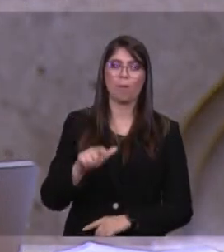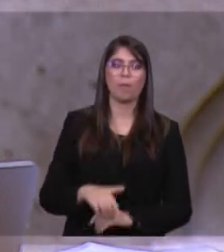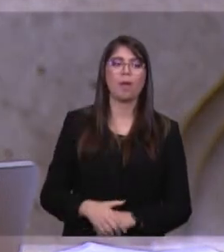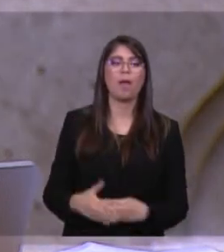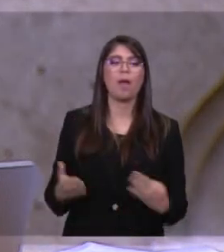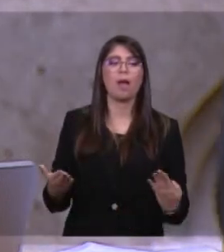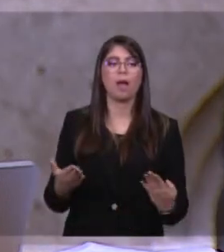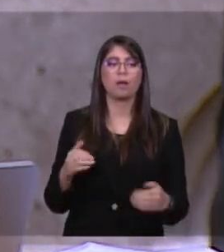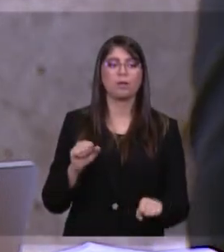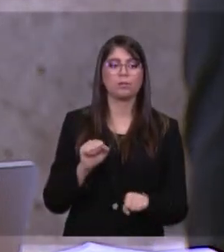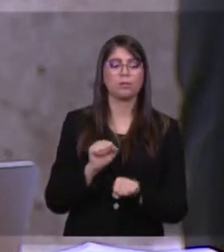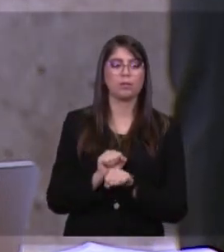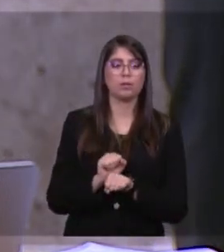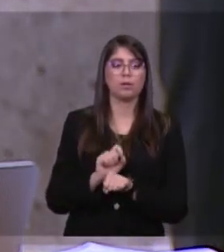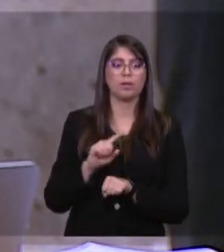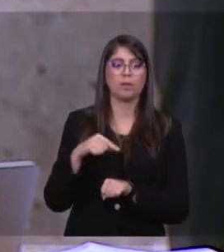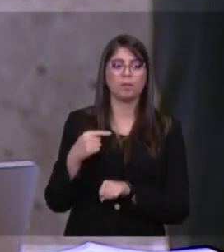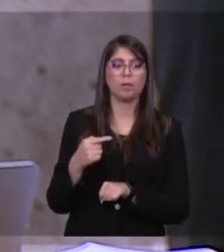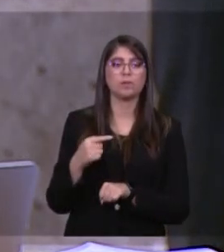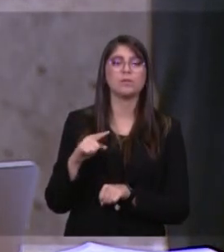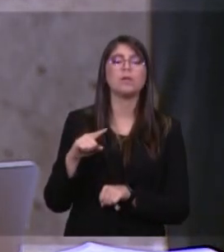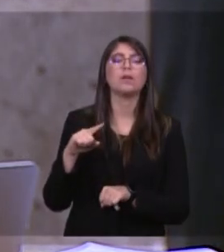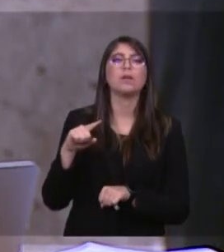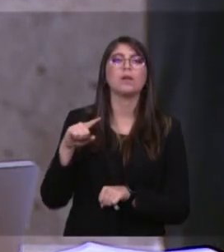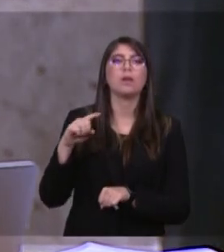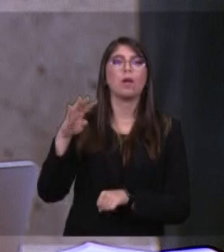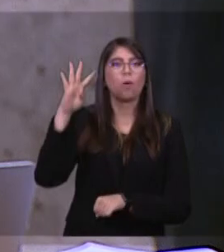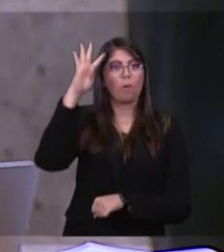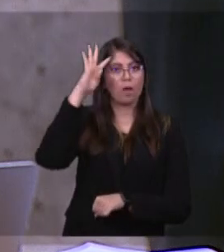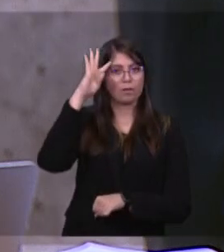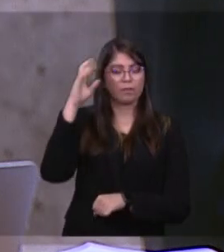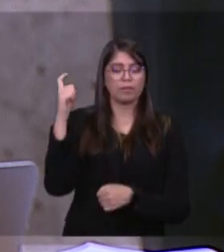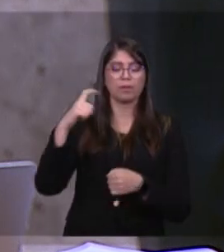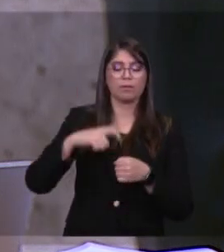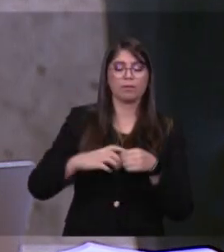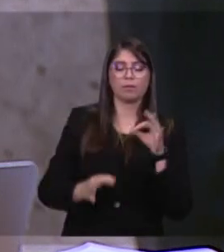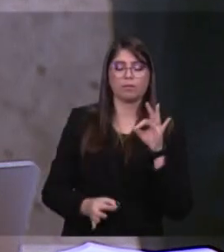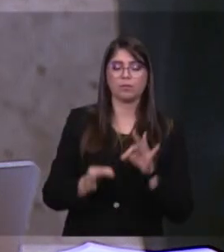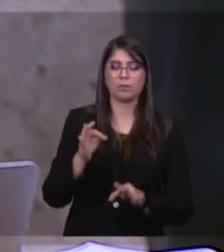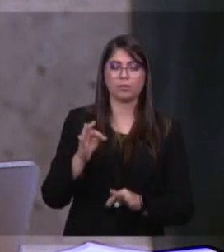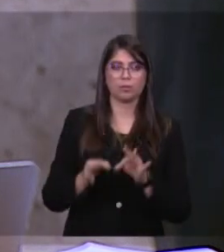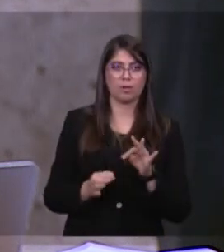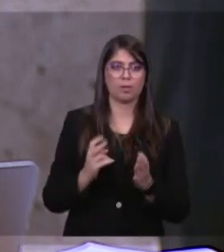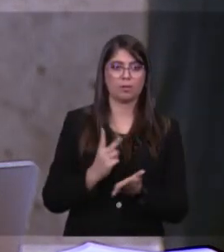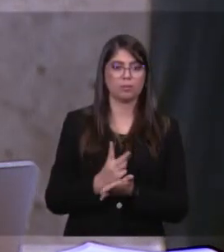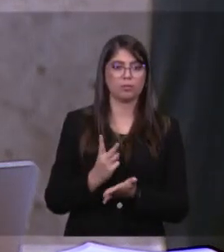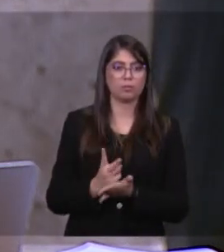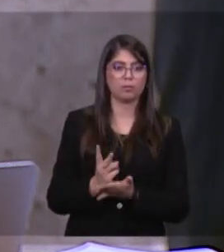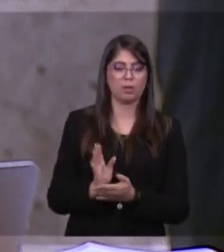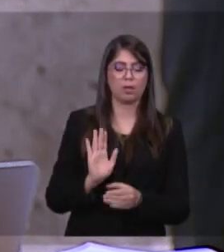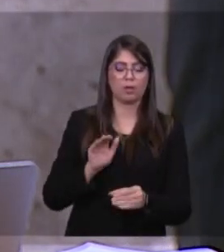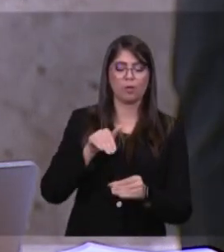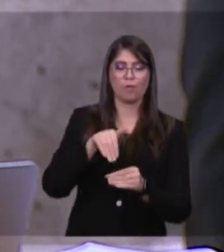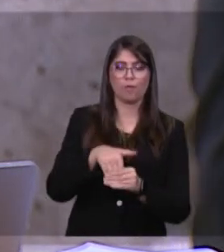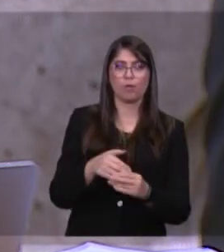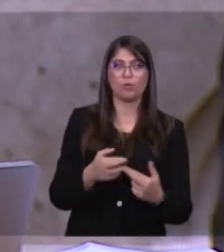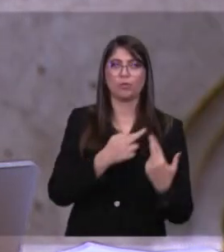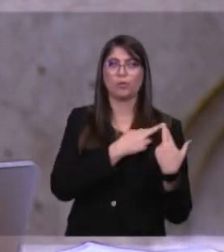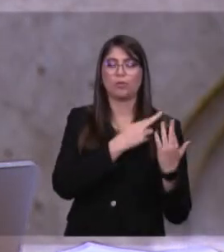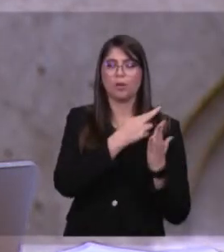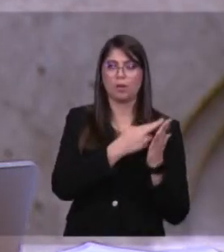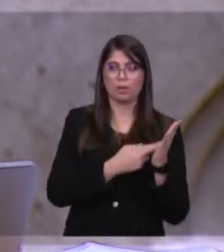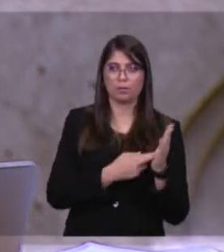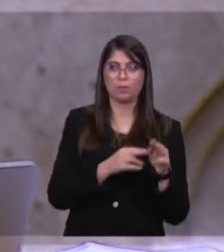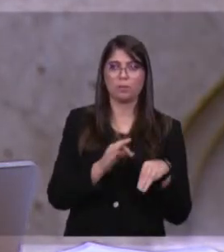e nós vamos retomar o julgamento na próxima quarta-feira, dando continuidade e ouvindo o voto do eminente relator,